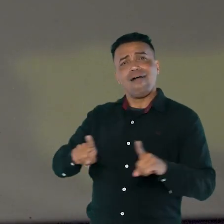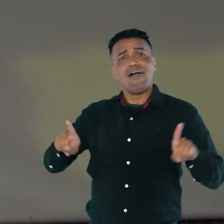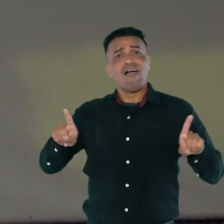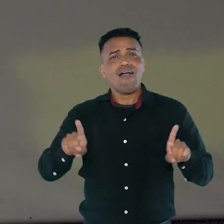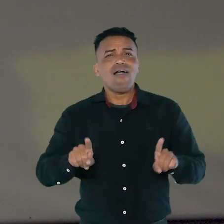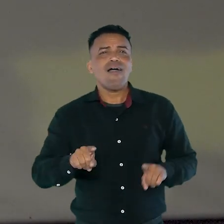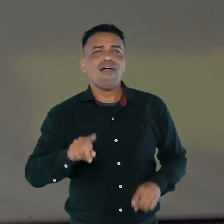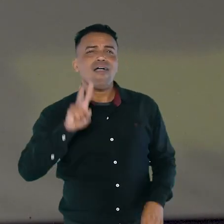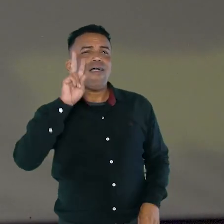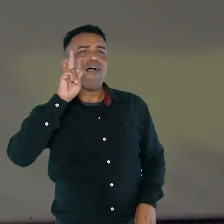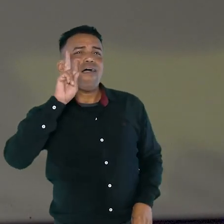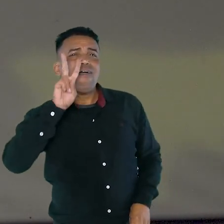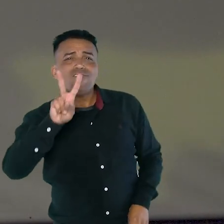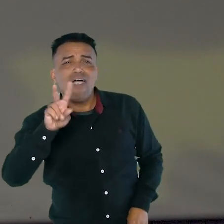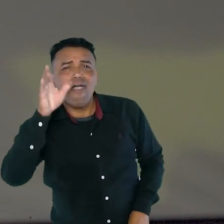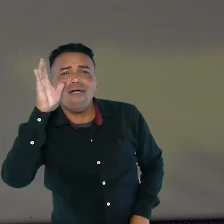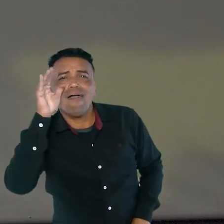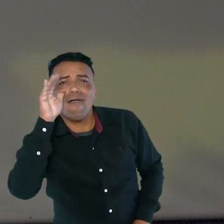Eu quero